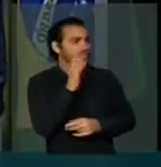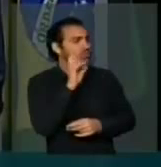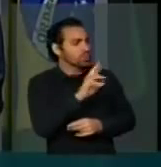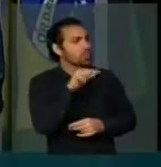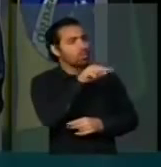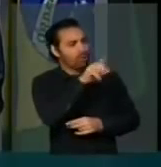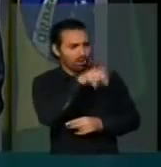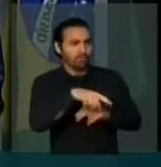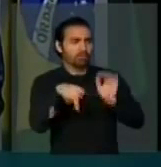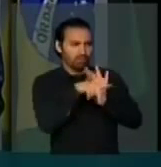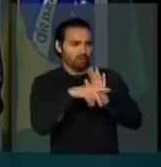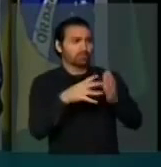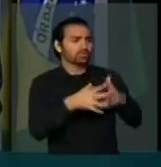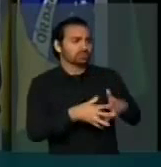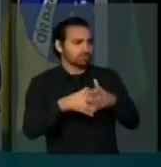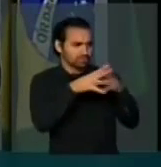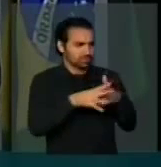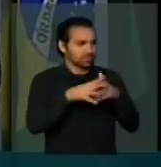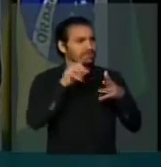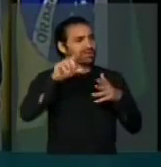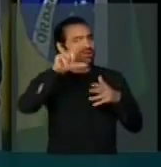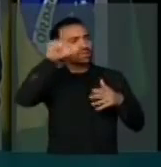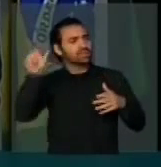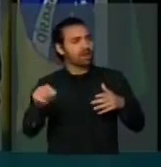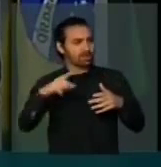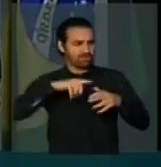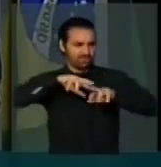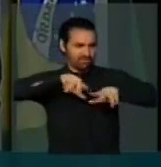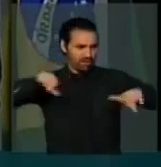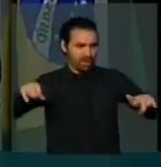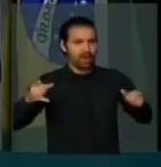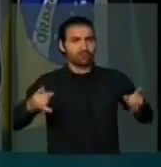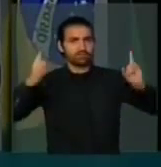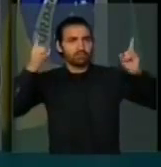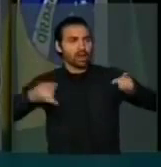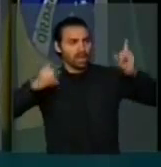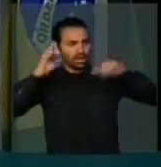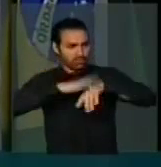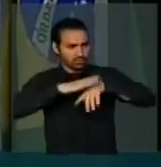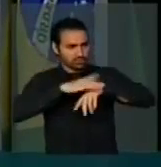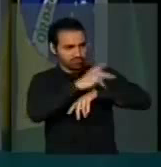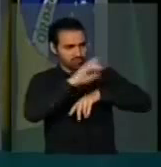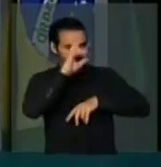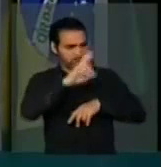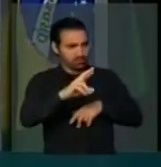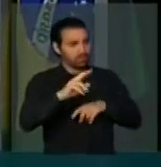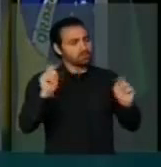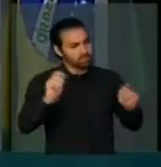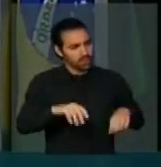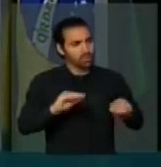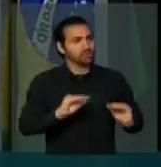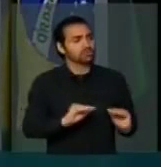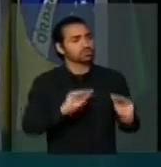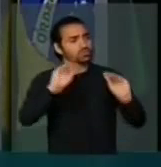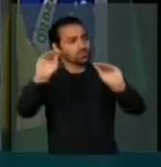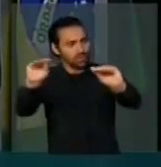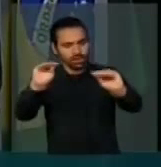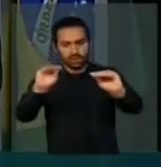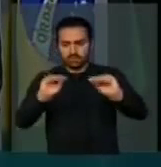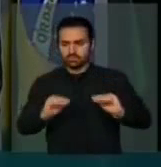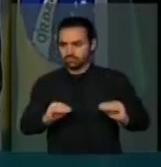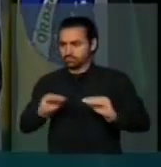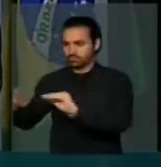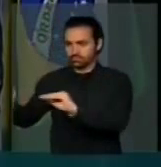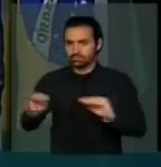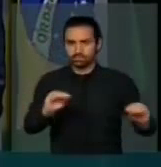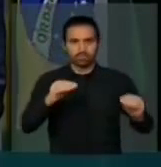oficial norte-americano e tem na Itália vários quartéis generais sob seu comando. O senhor pode transferi-los para a frente, para os lados e para